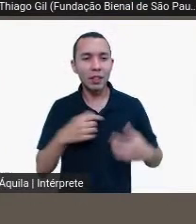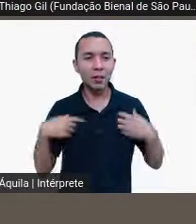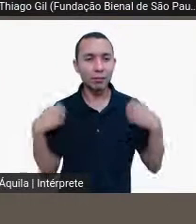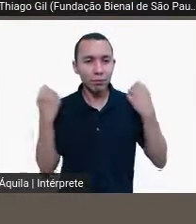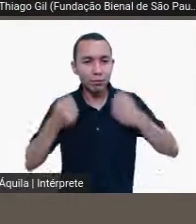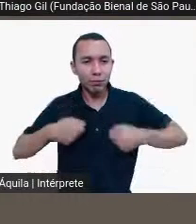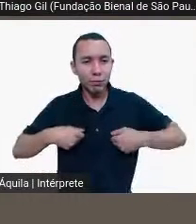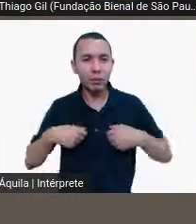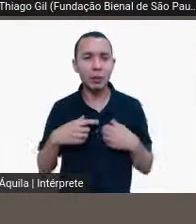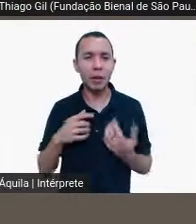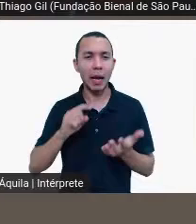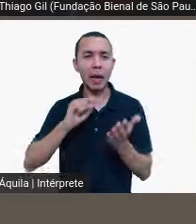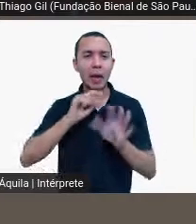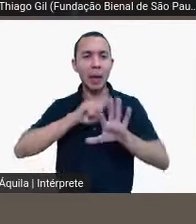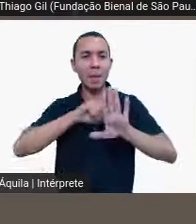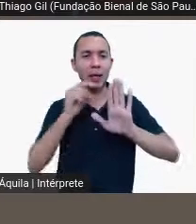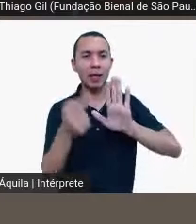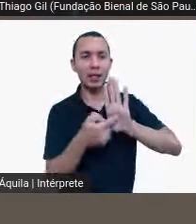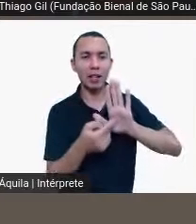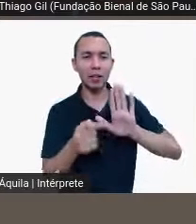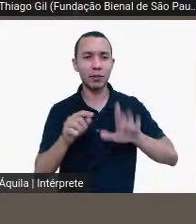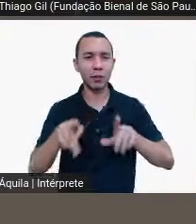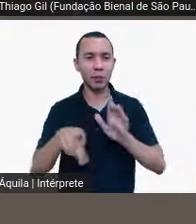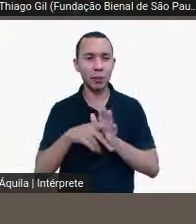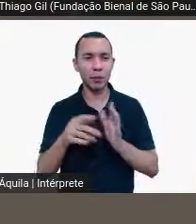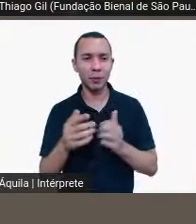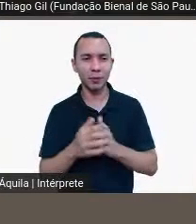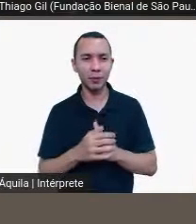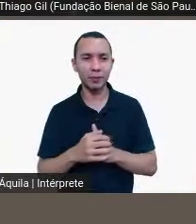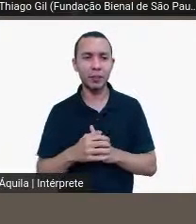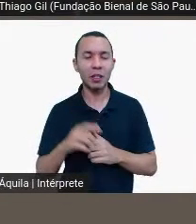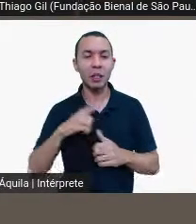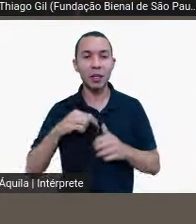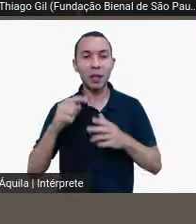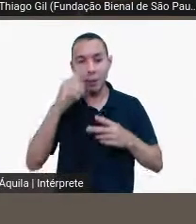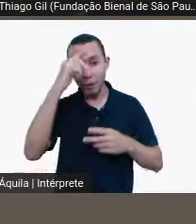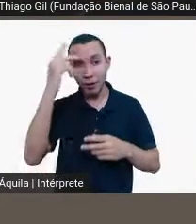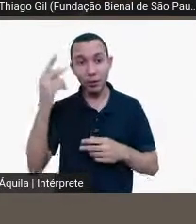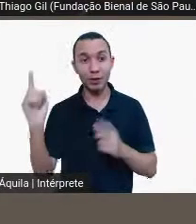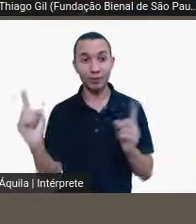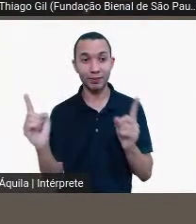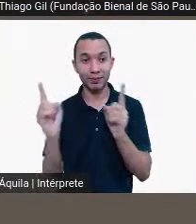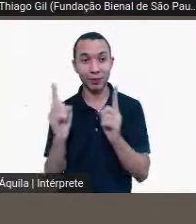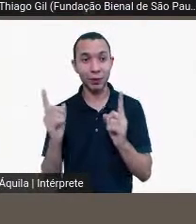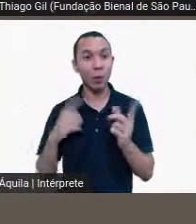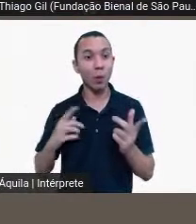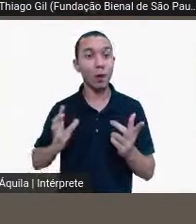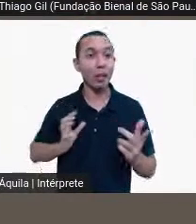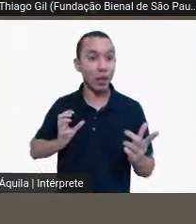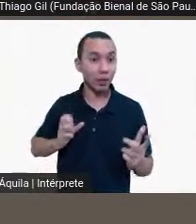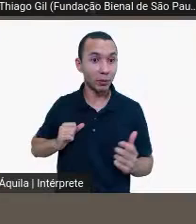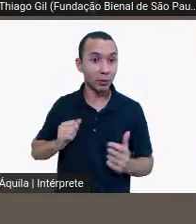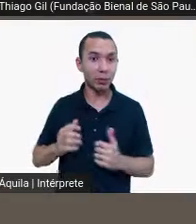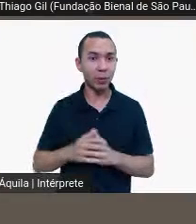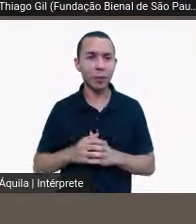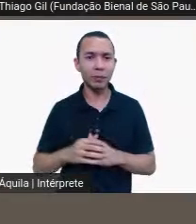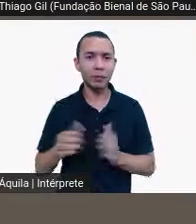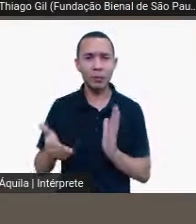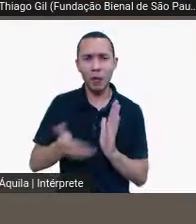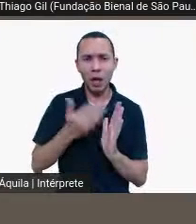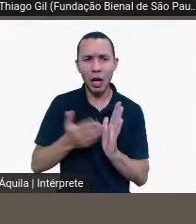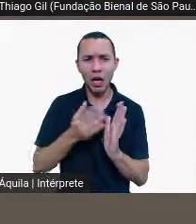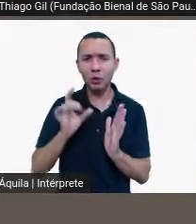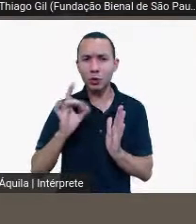metáfora talvez do uso da fotografia no flerte entre dois amantes, né? O álbum não é apenas de fotografias, mas é também